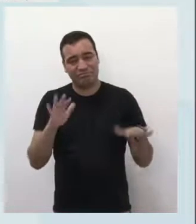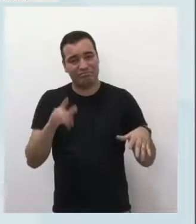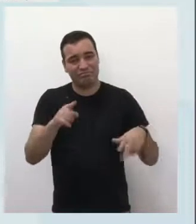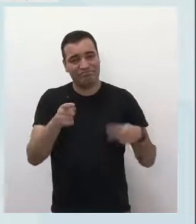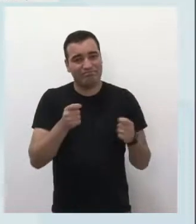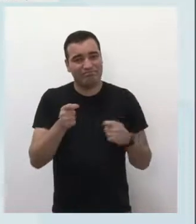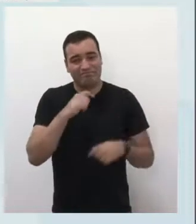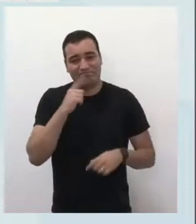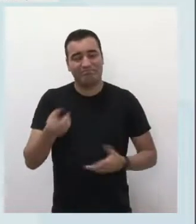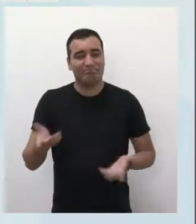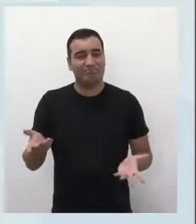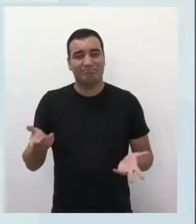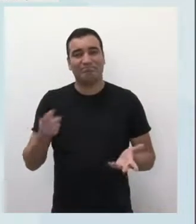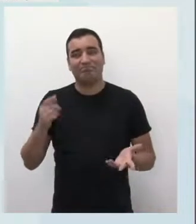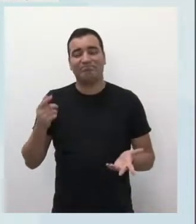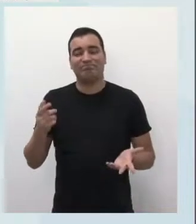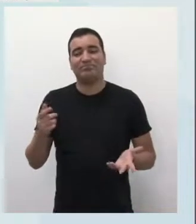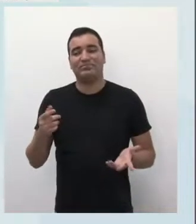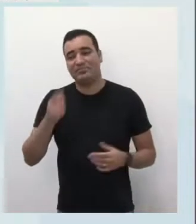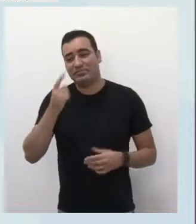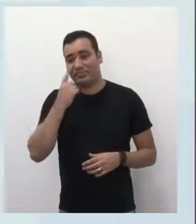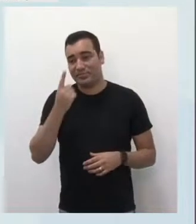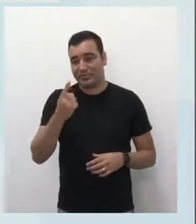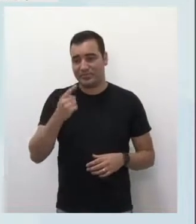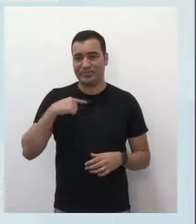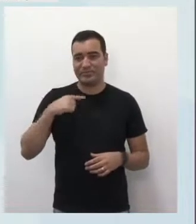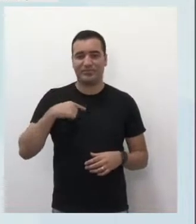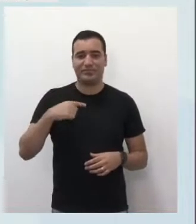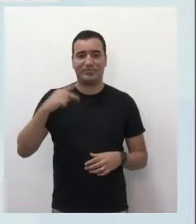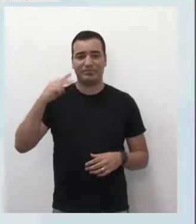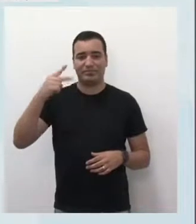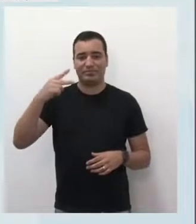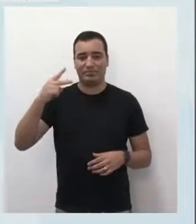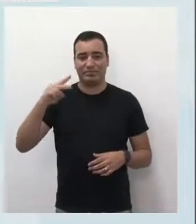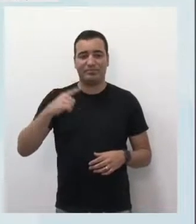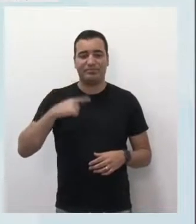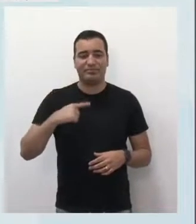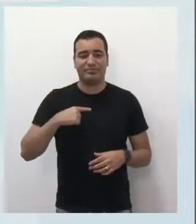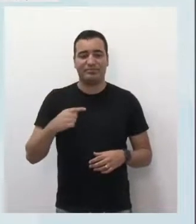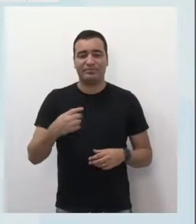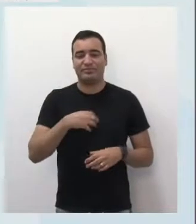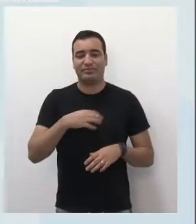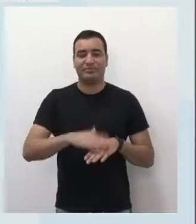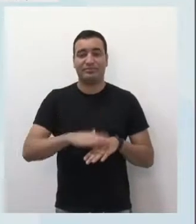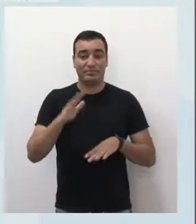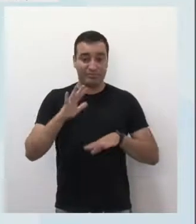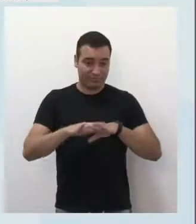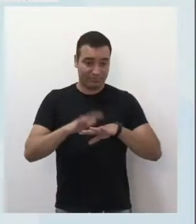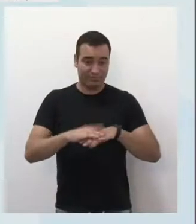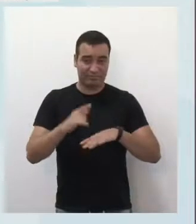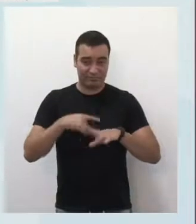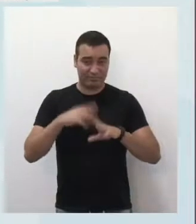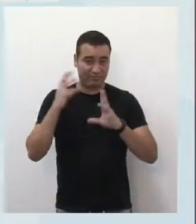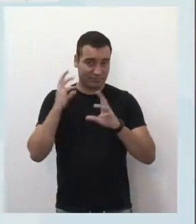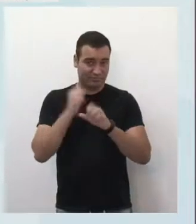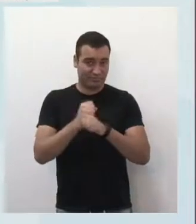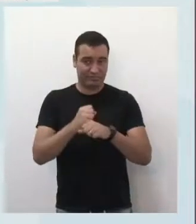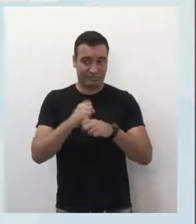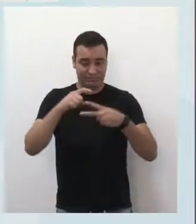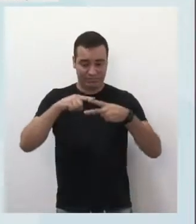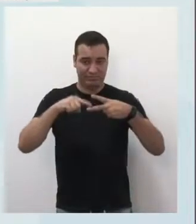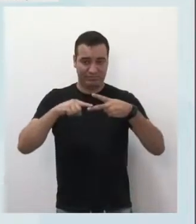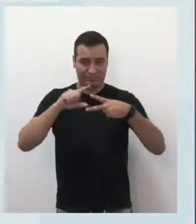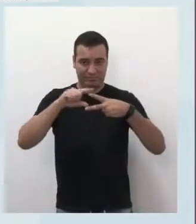também, e aqui aparece dois valores, eu fiz uma maneira mais matemática. Ó. Eu somei os dois